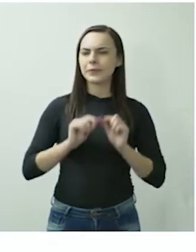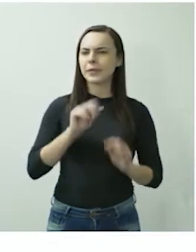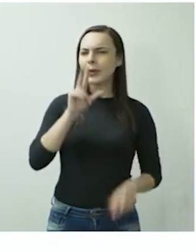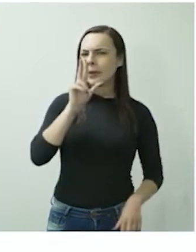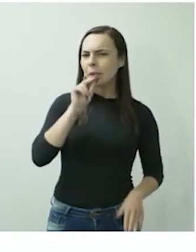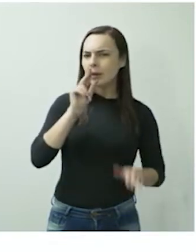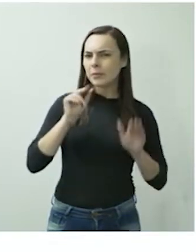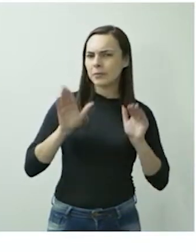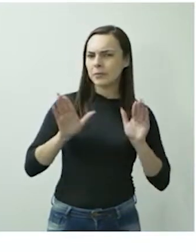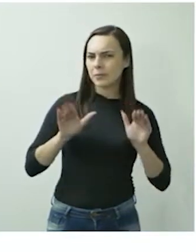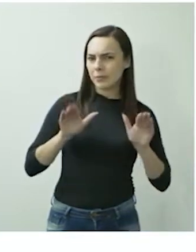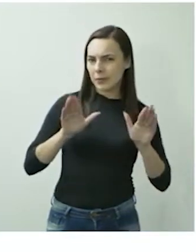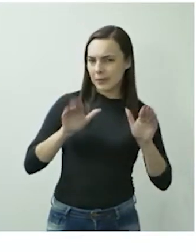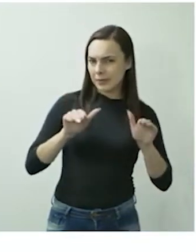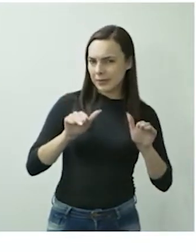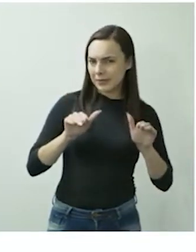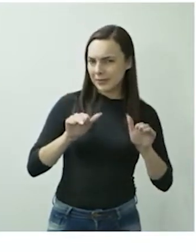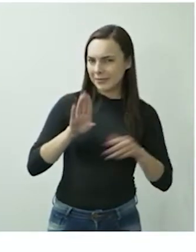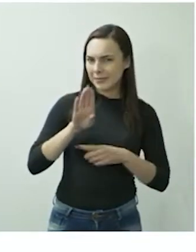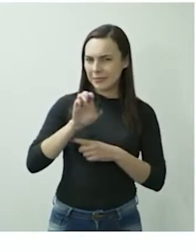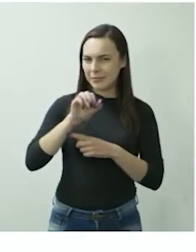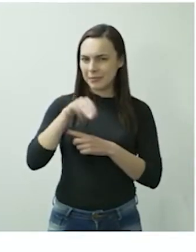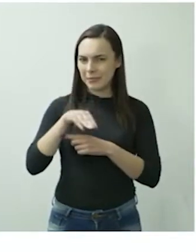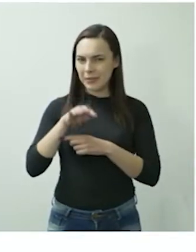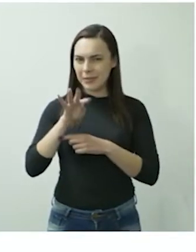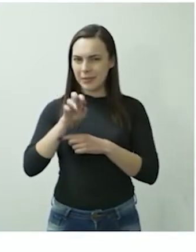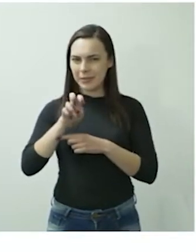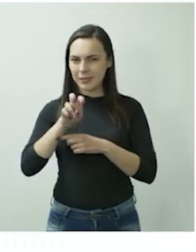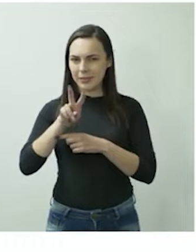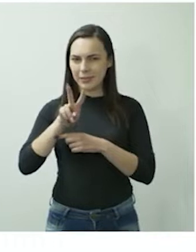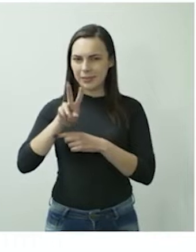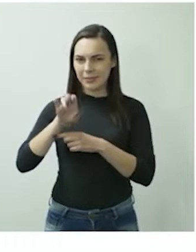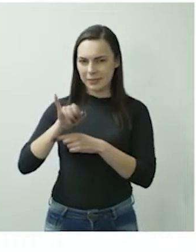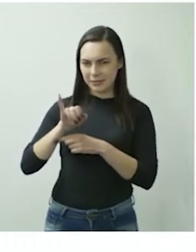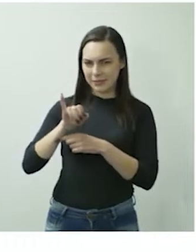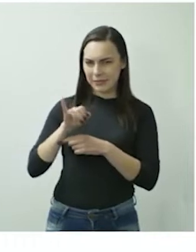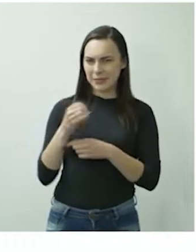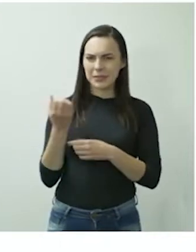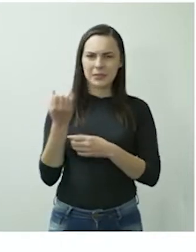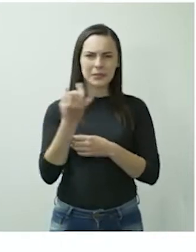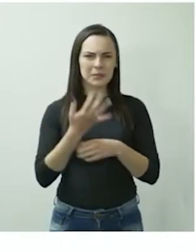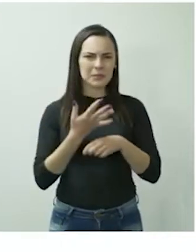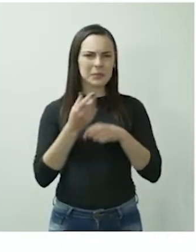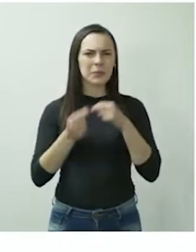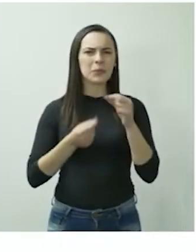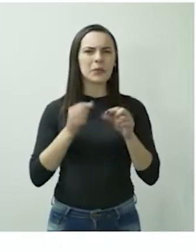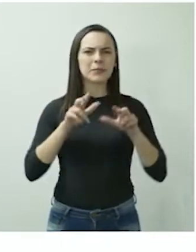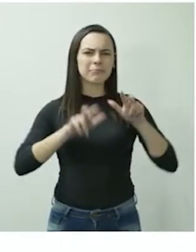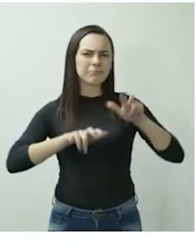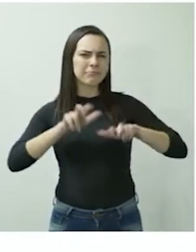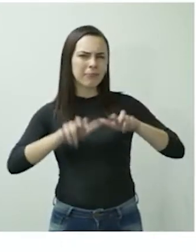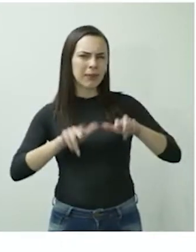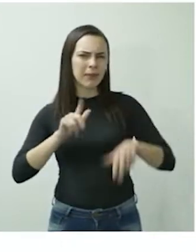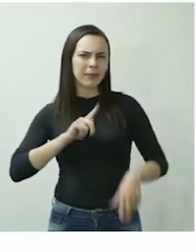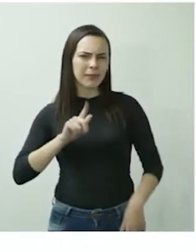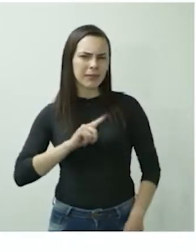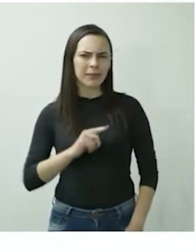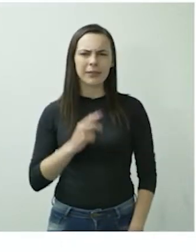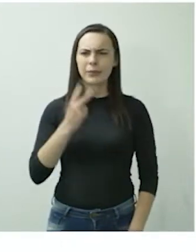era o bem-te-vi na aula passada. Conversamos sobre quantas patas tem um passarinho. Quantas patas